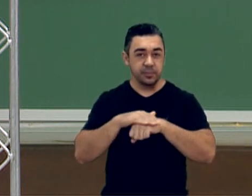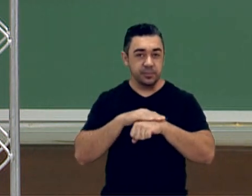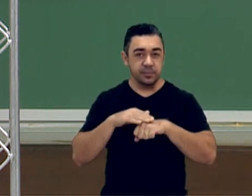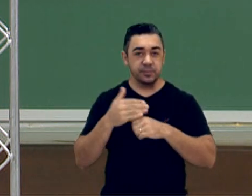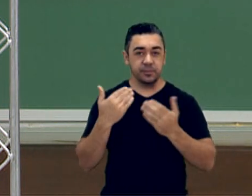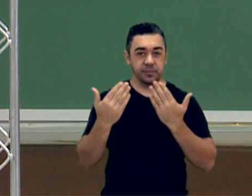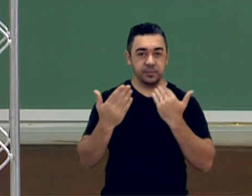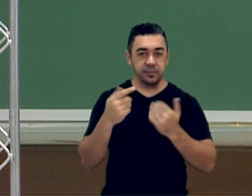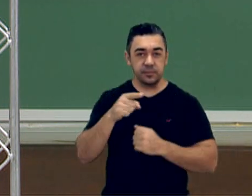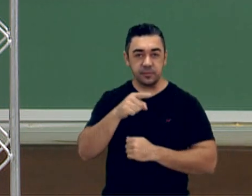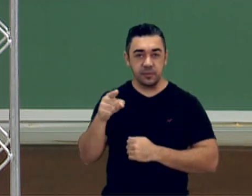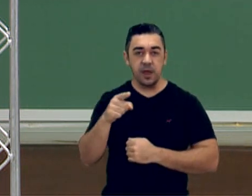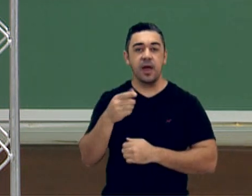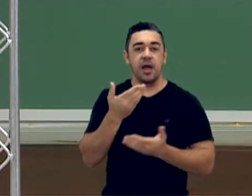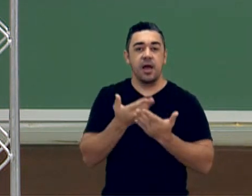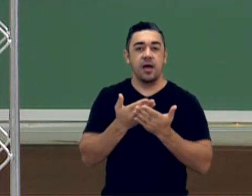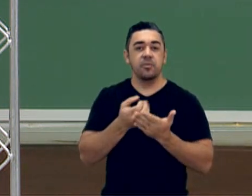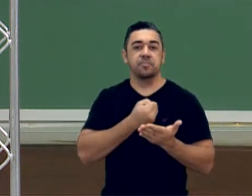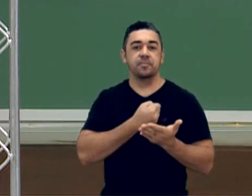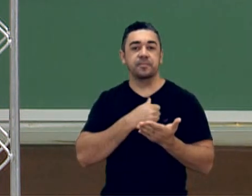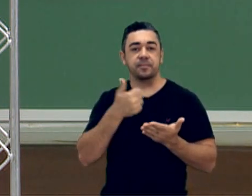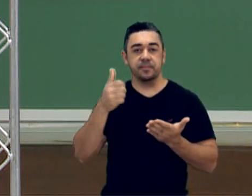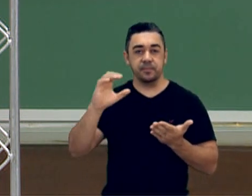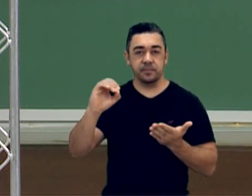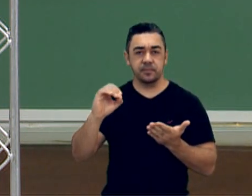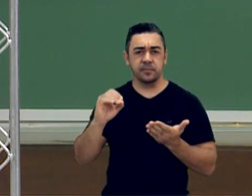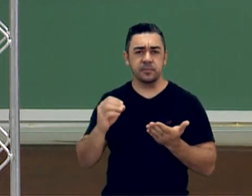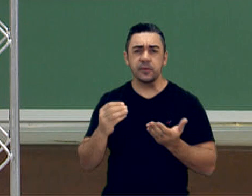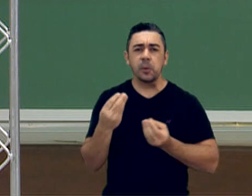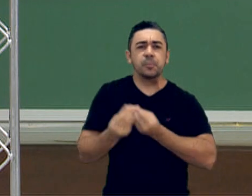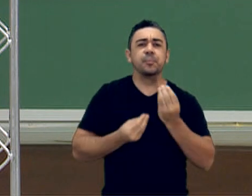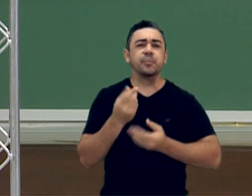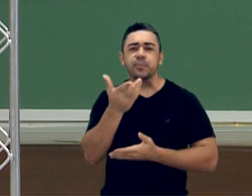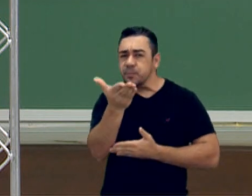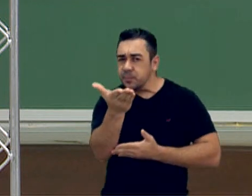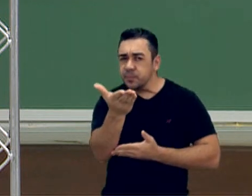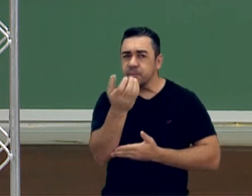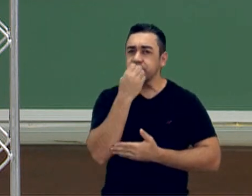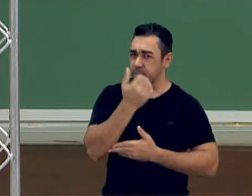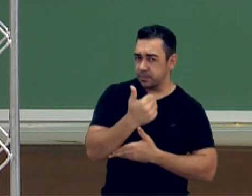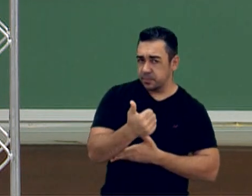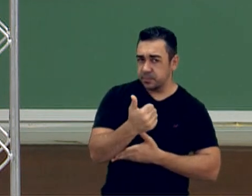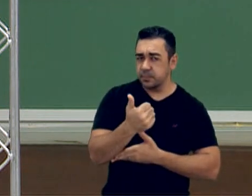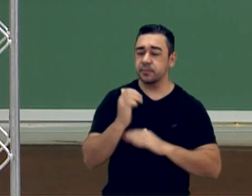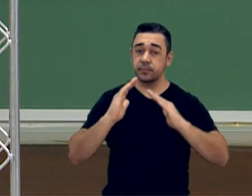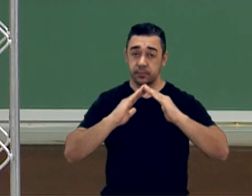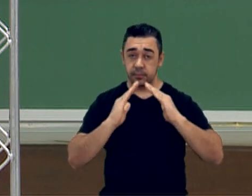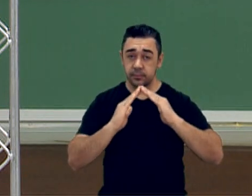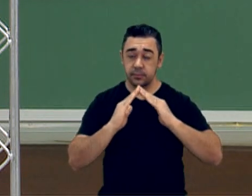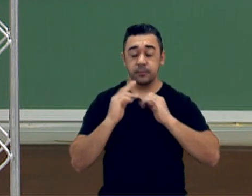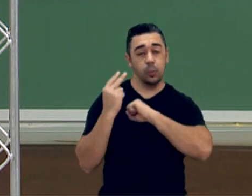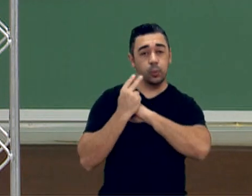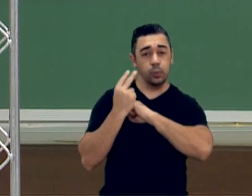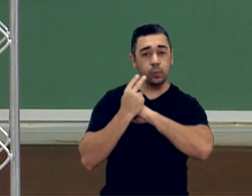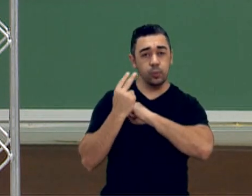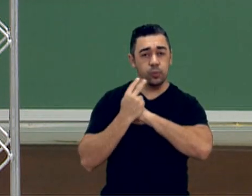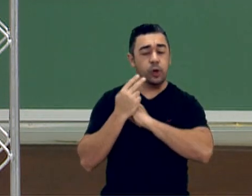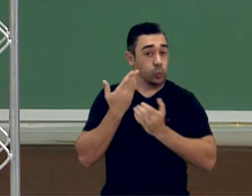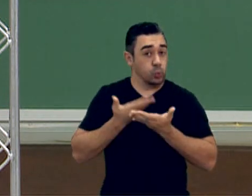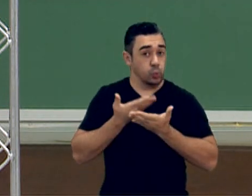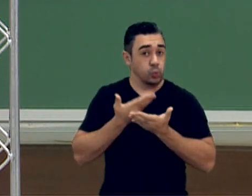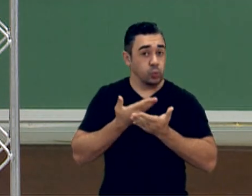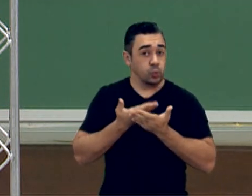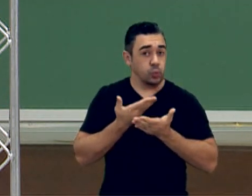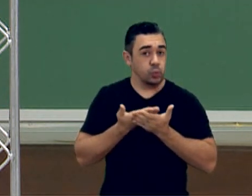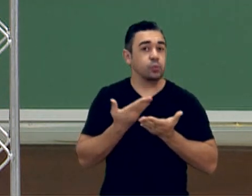vocês a aula número 10. How are you? Como vocês estão? Estão bem? Estão em casa, se cuidando e estudando